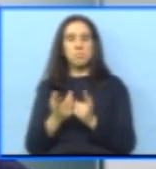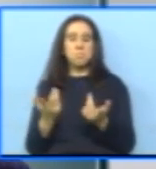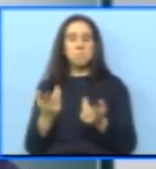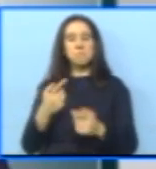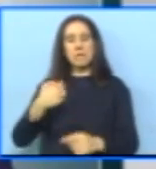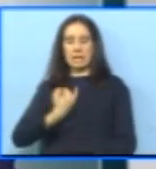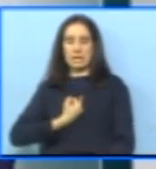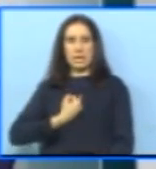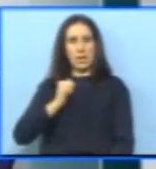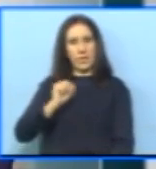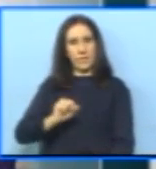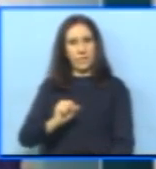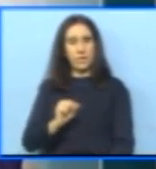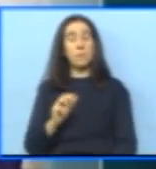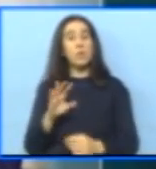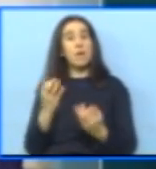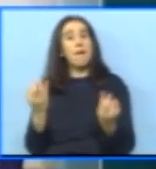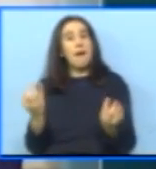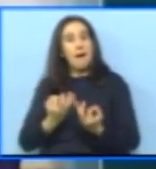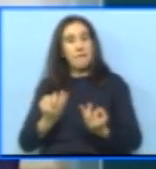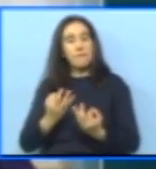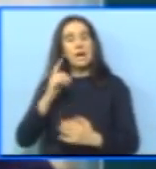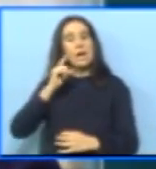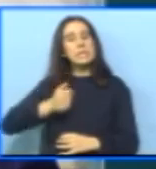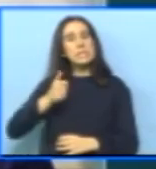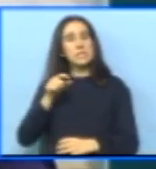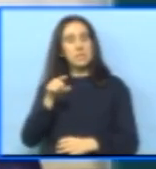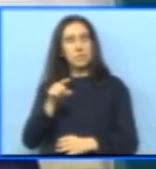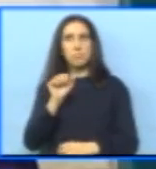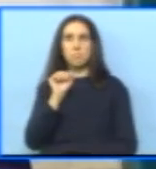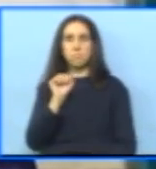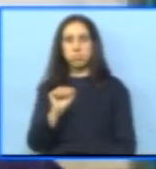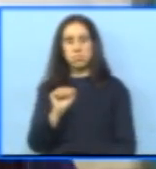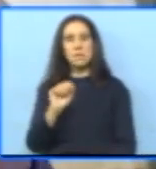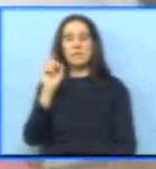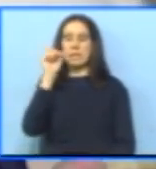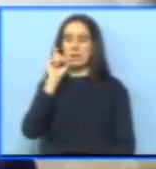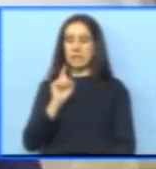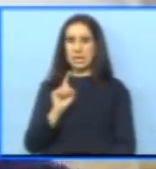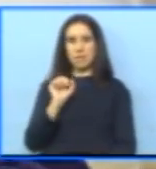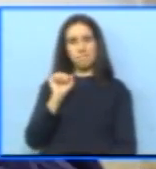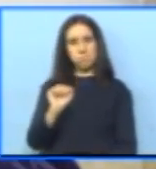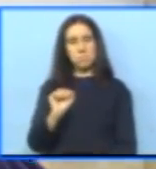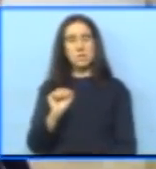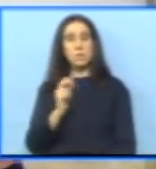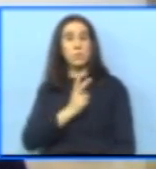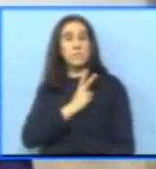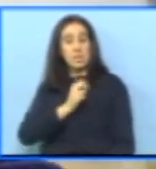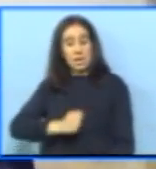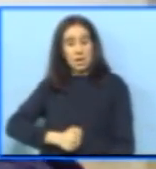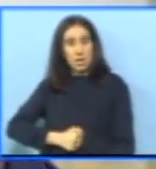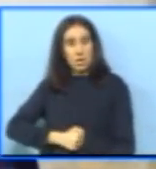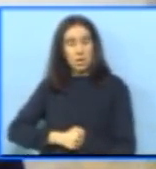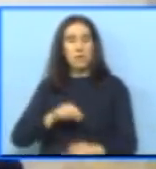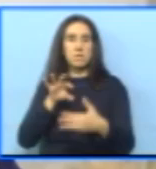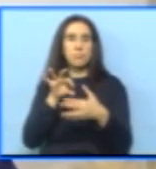nossa identidade. E, portanto, fundamentalmente, isto de haver um dia da Universidade Católica no